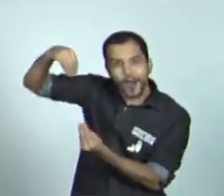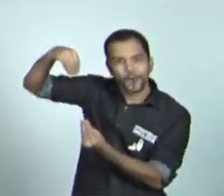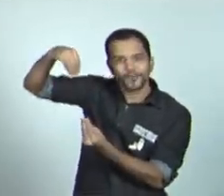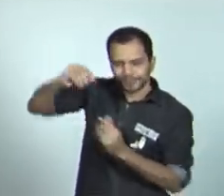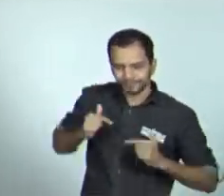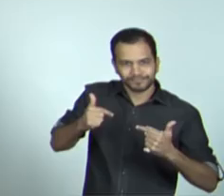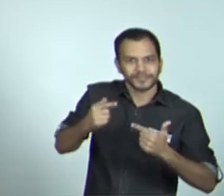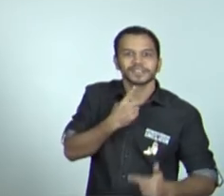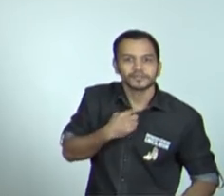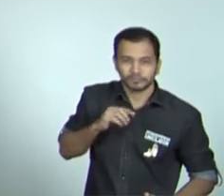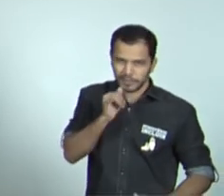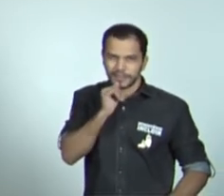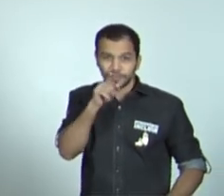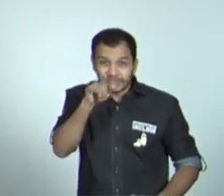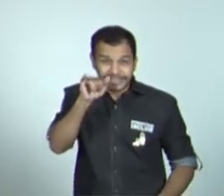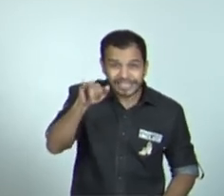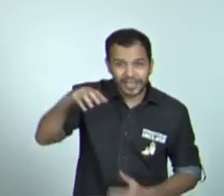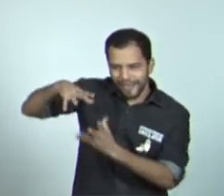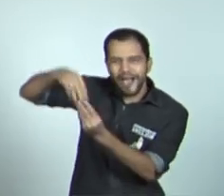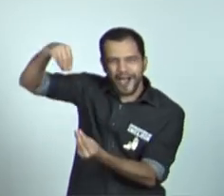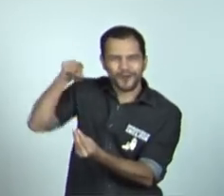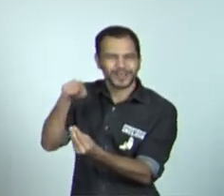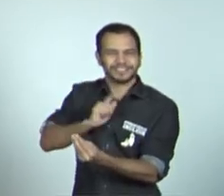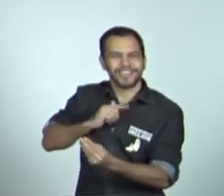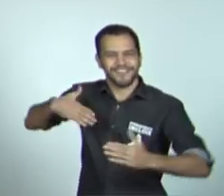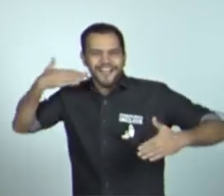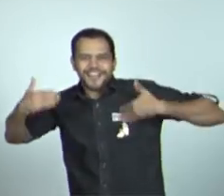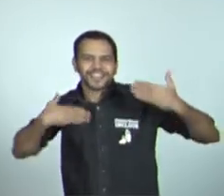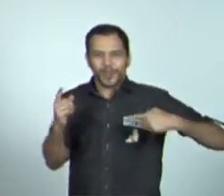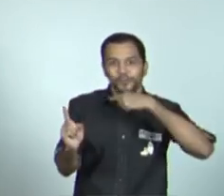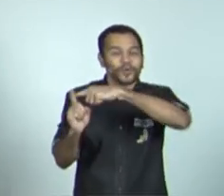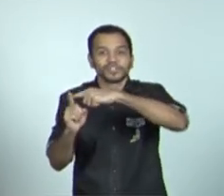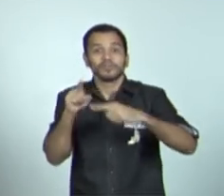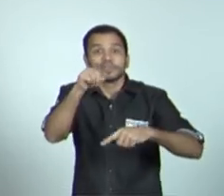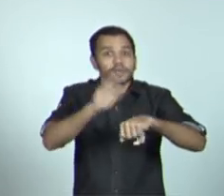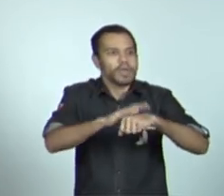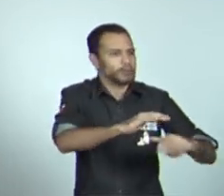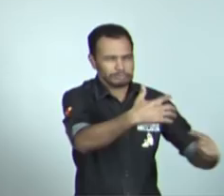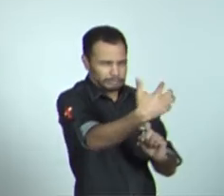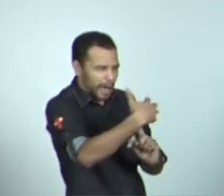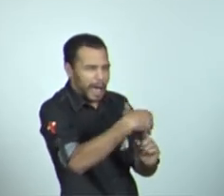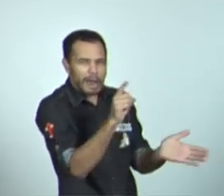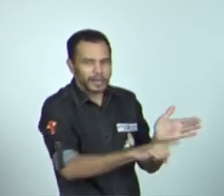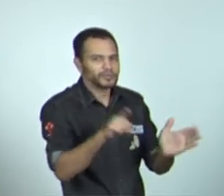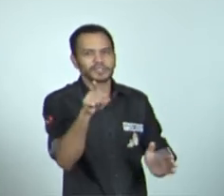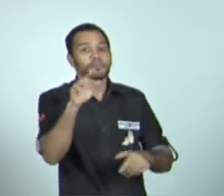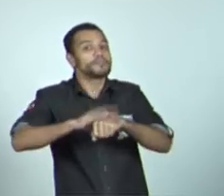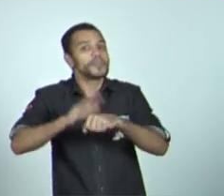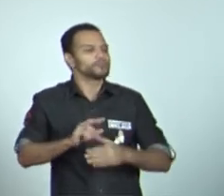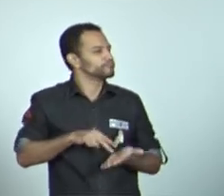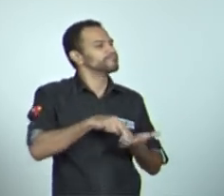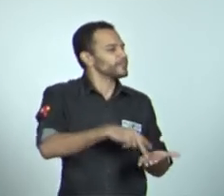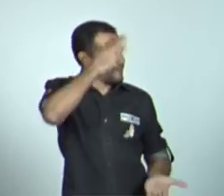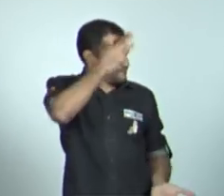pensamento se a sua alma é boa é alegre e otimista você diante da ameaça você tem uma postura